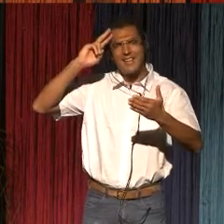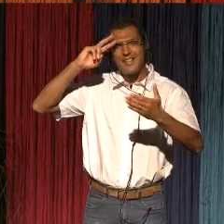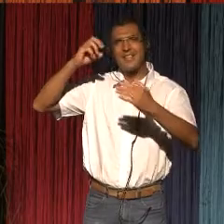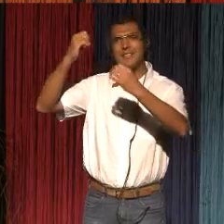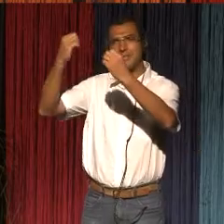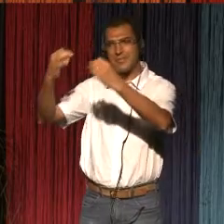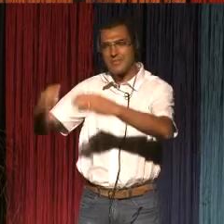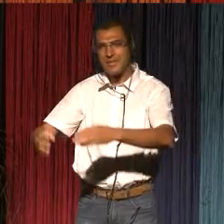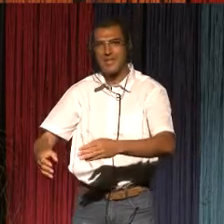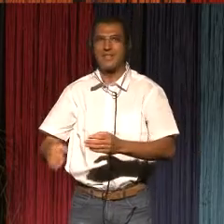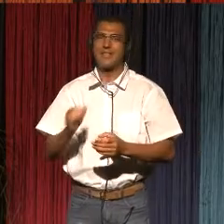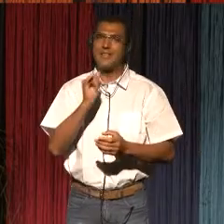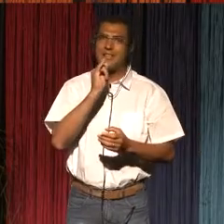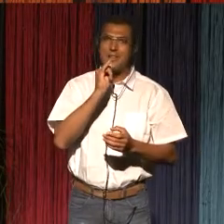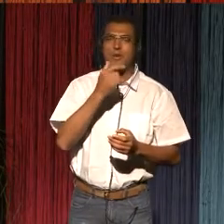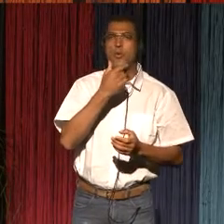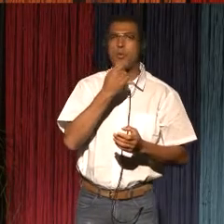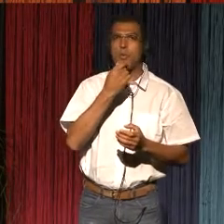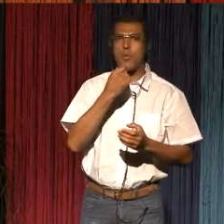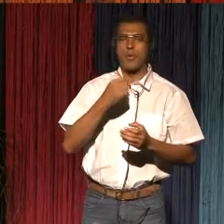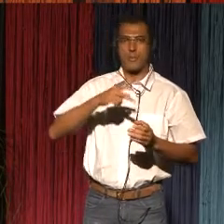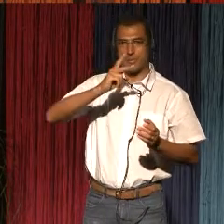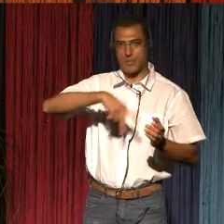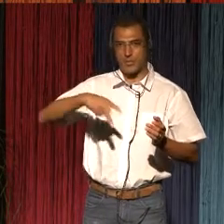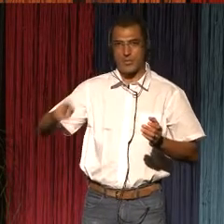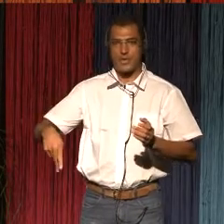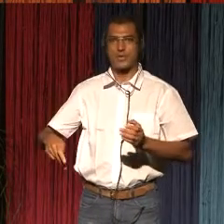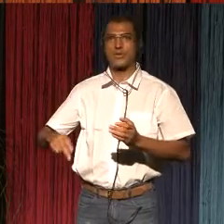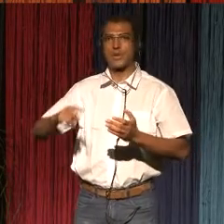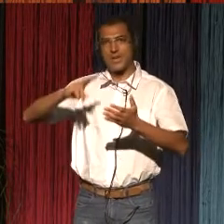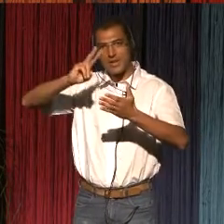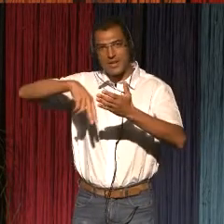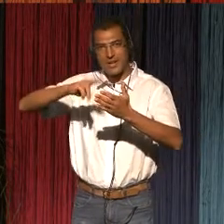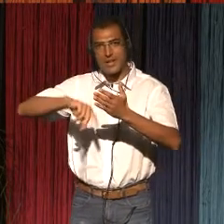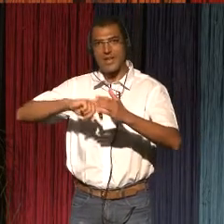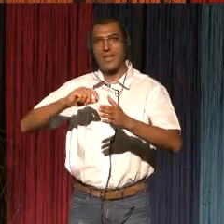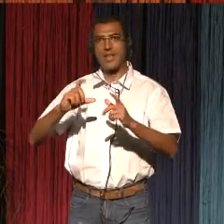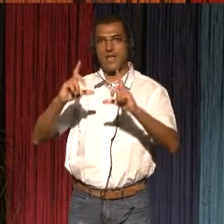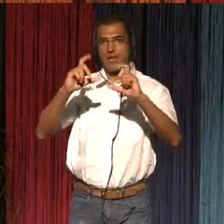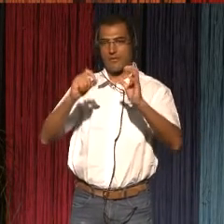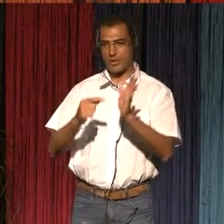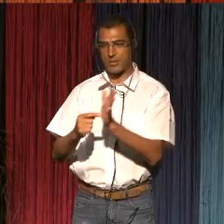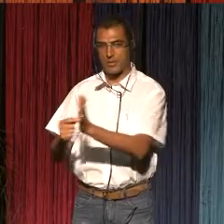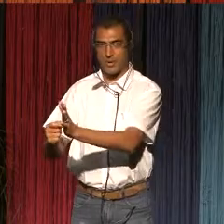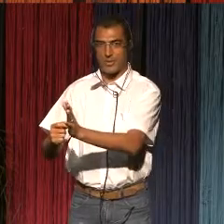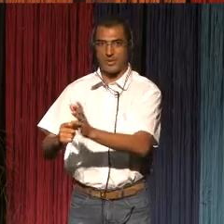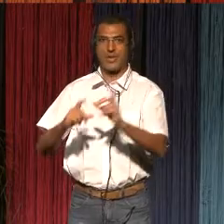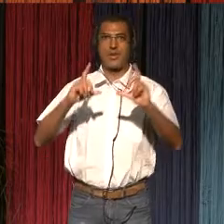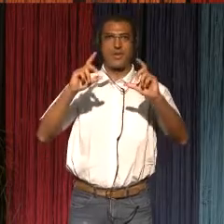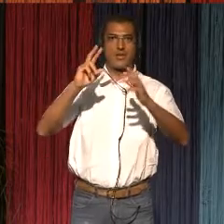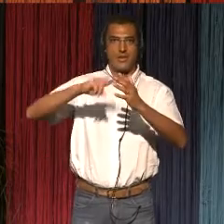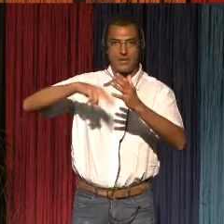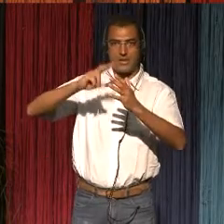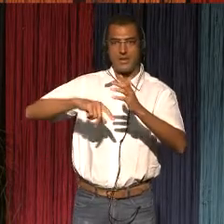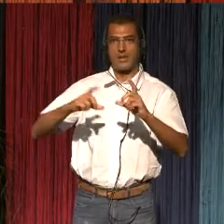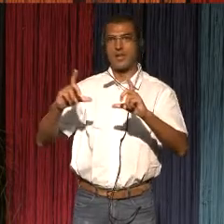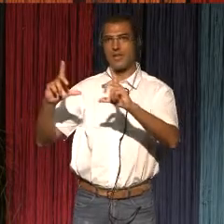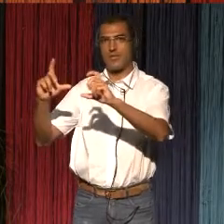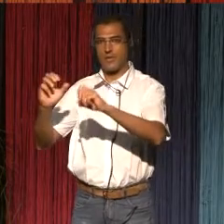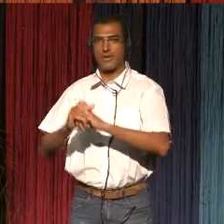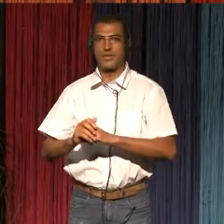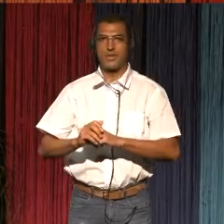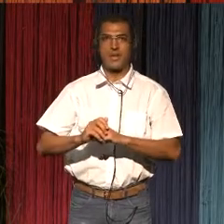as fotos. Na contação de história, o professor leu a mesma história, mas ele tentou não olhar muito para o livro, ele